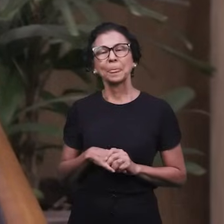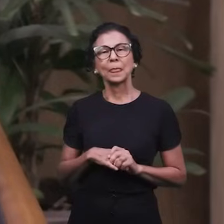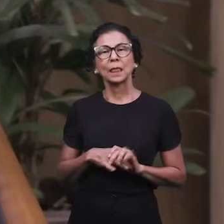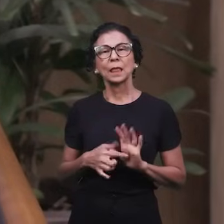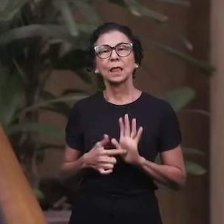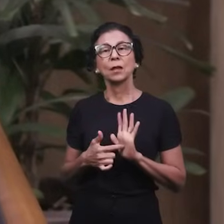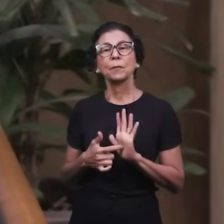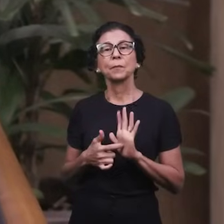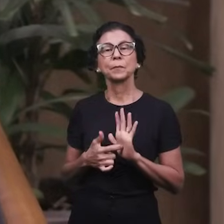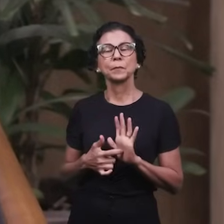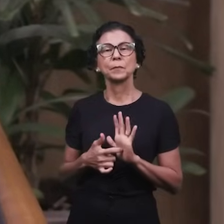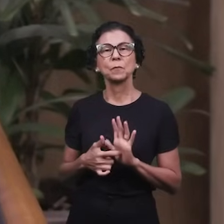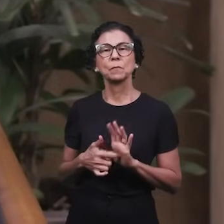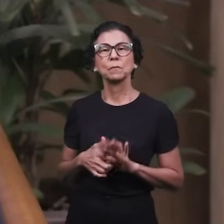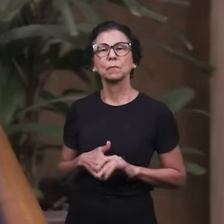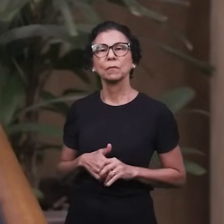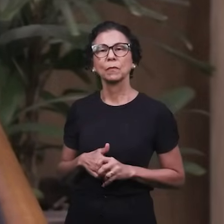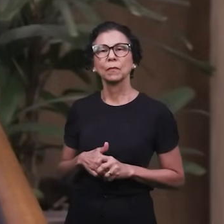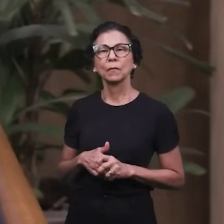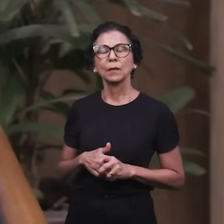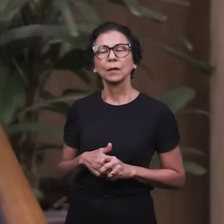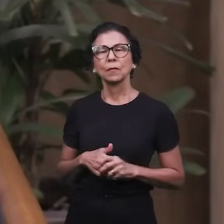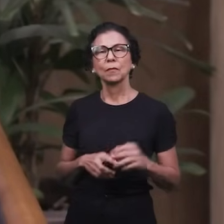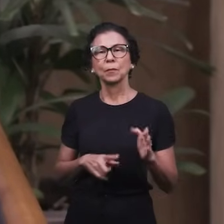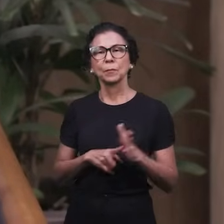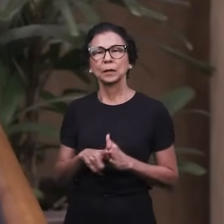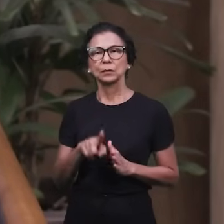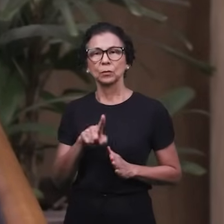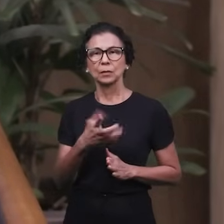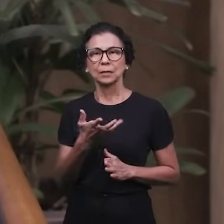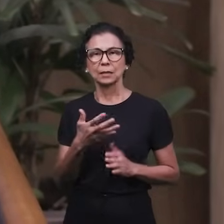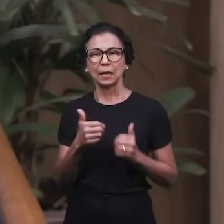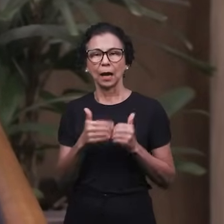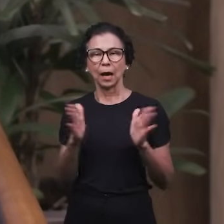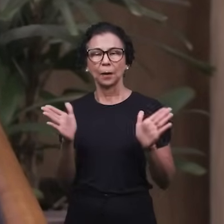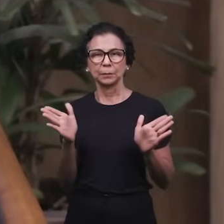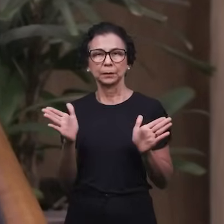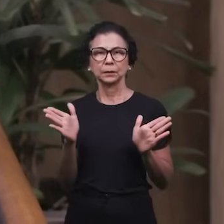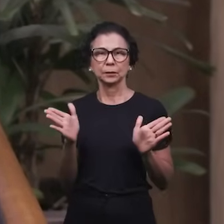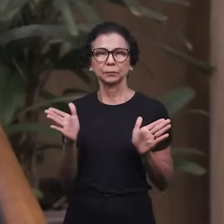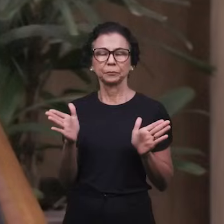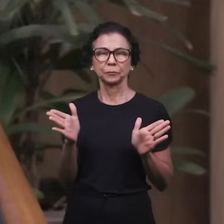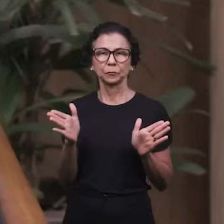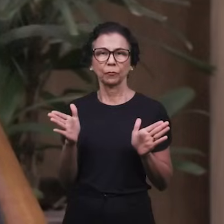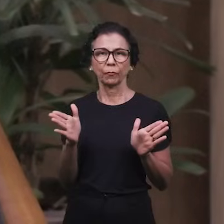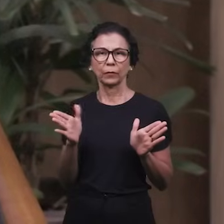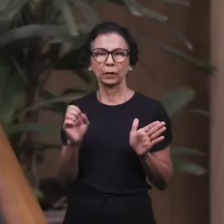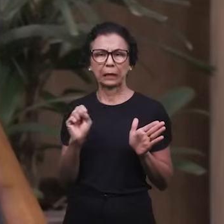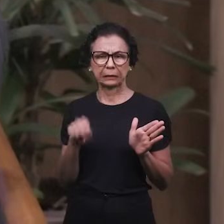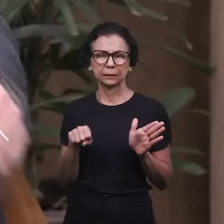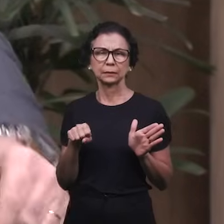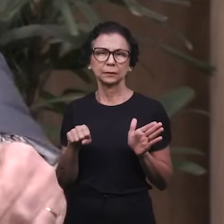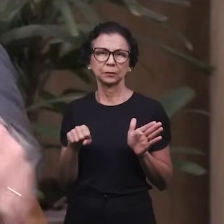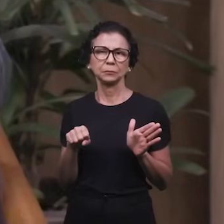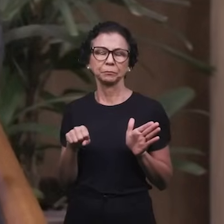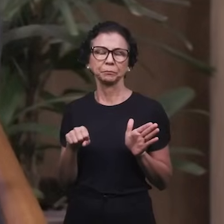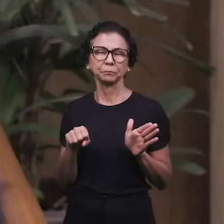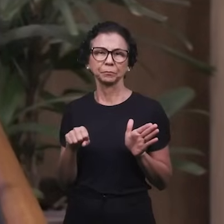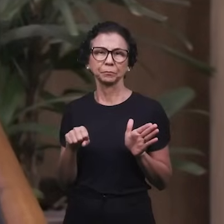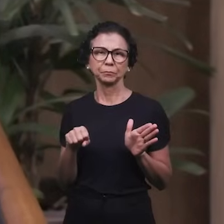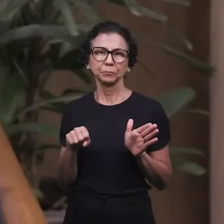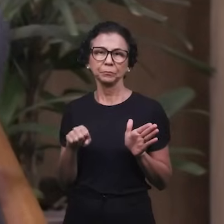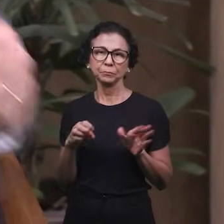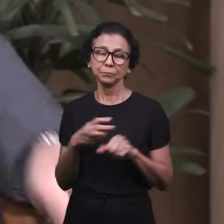ali ele vai ser contornado perguntando se você quer abrir o aplicativo, você autoriza, né? Abre o aplicativo,